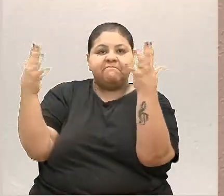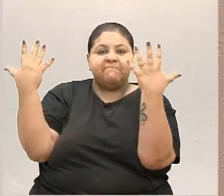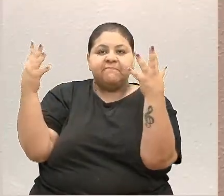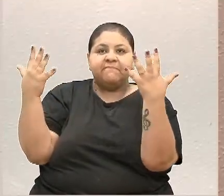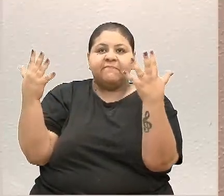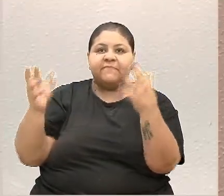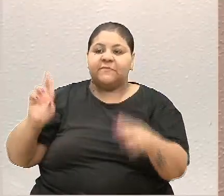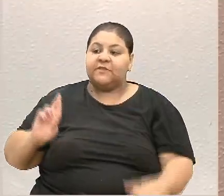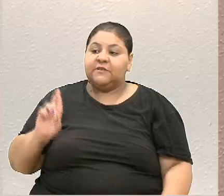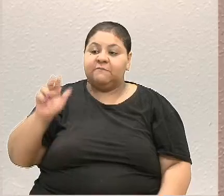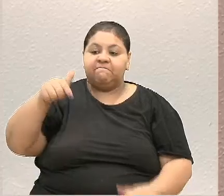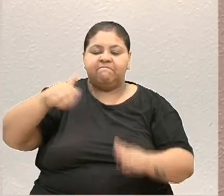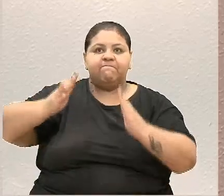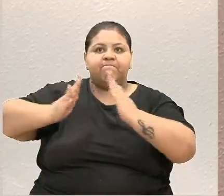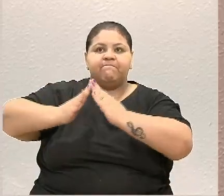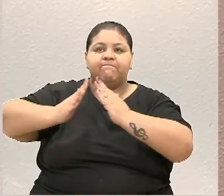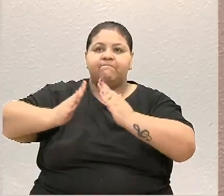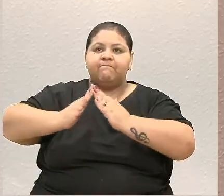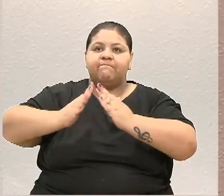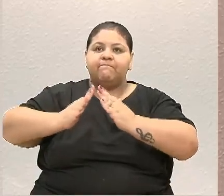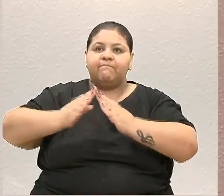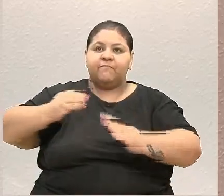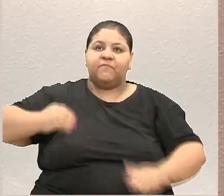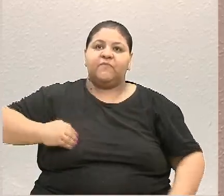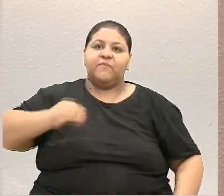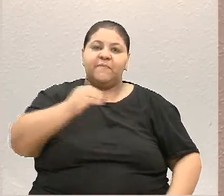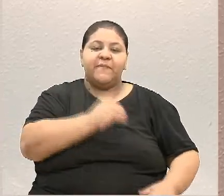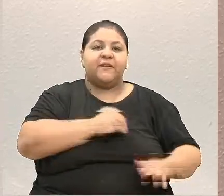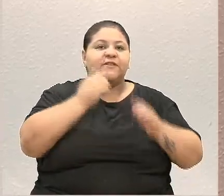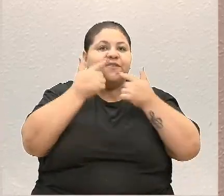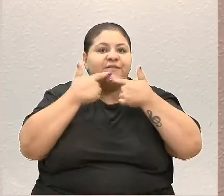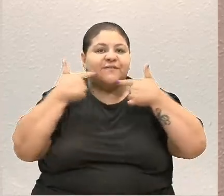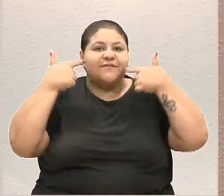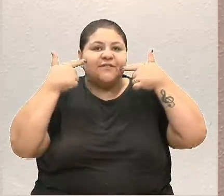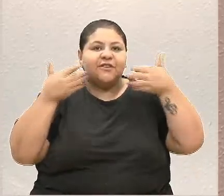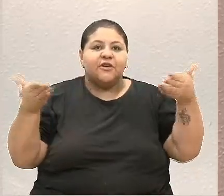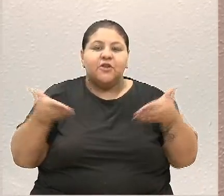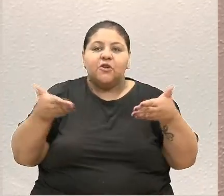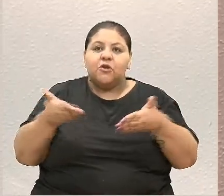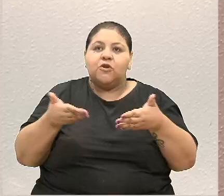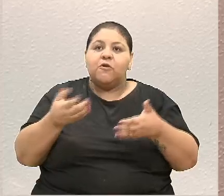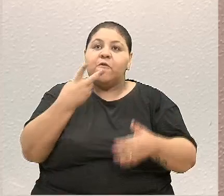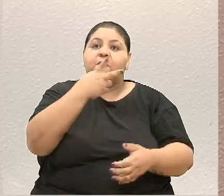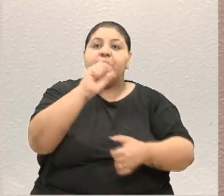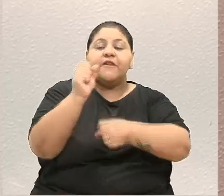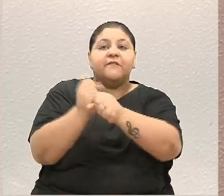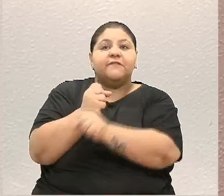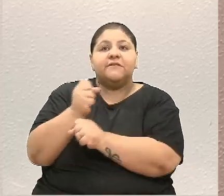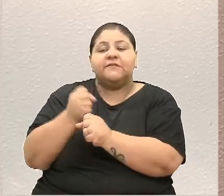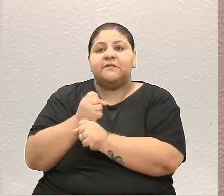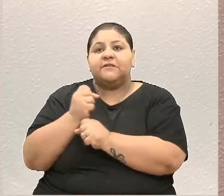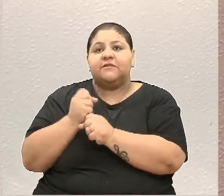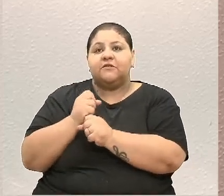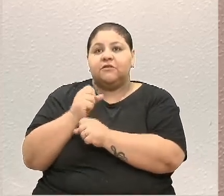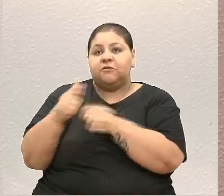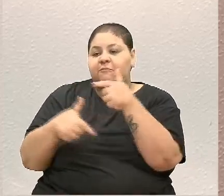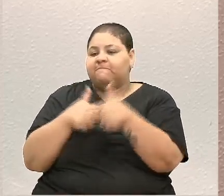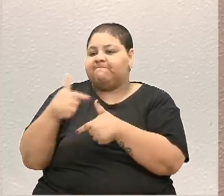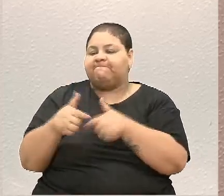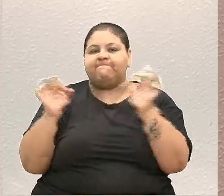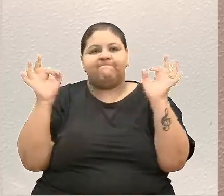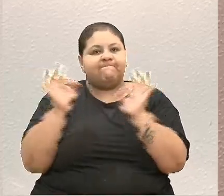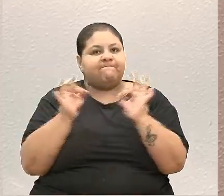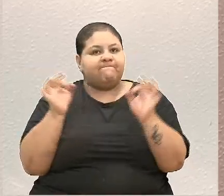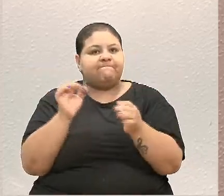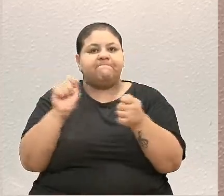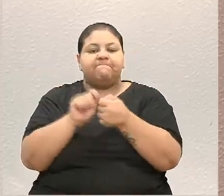congratulações em nome dessa casa aos médicos do Sorriso, que estão celebrando 20 anos, uma dedicação incrível que faz